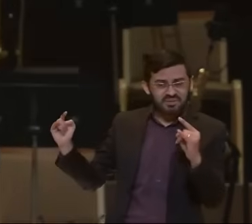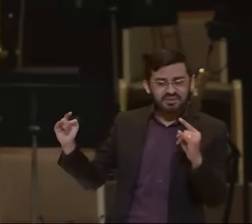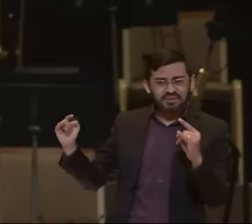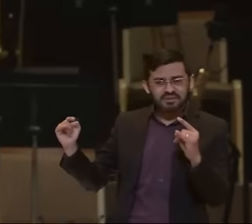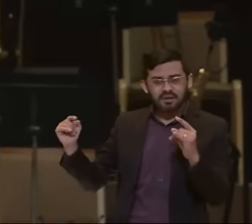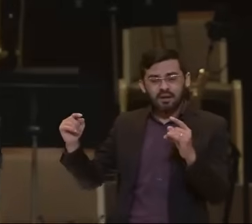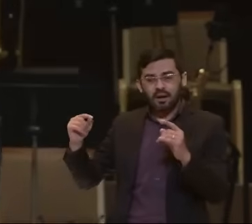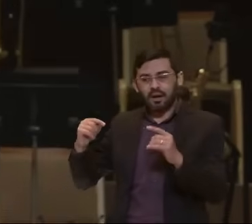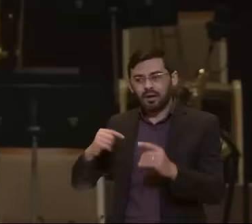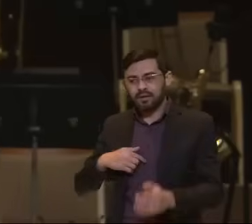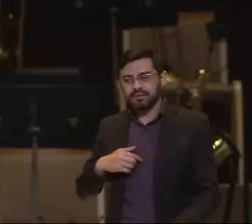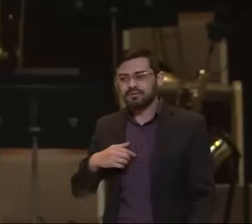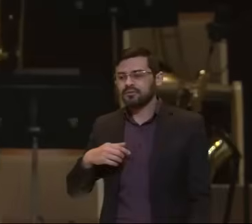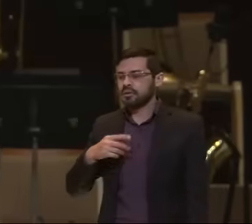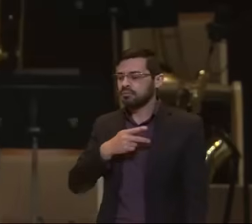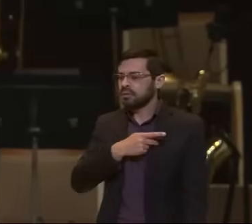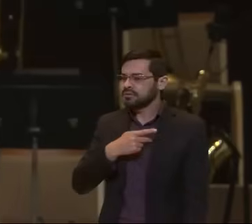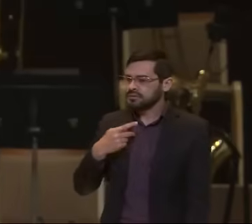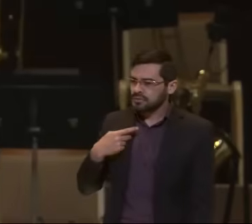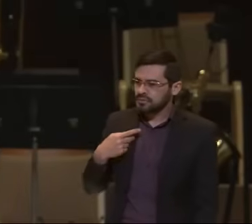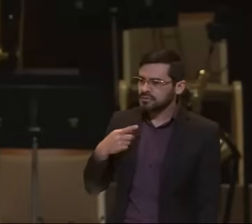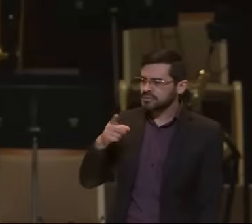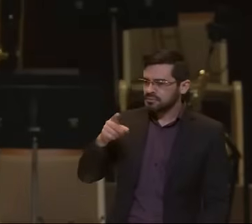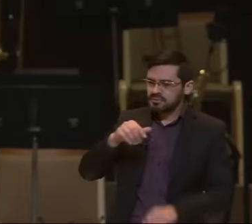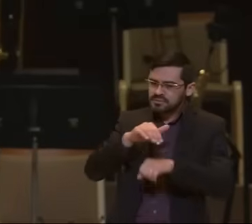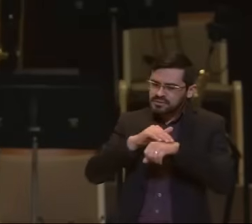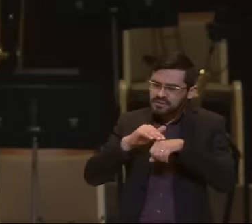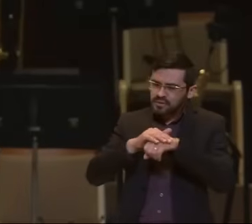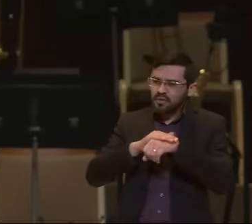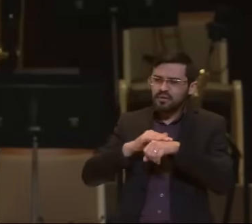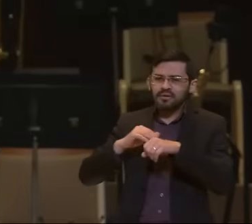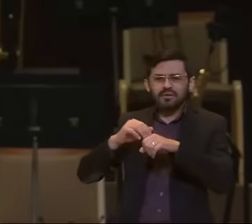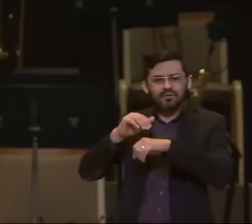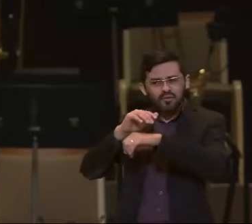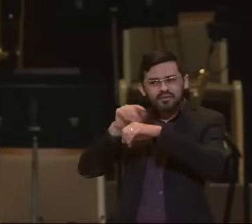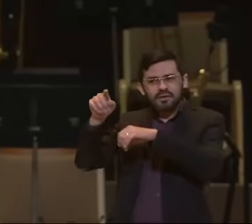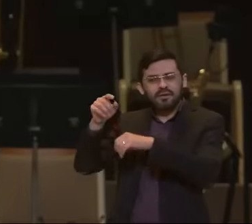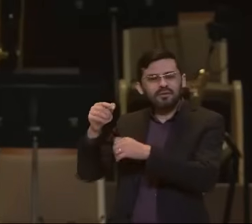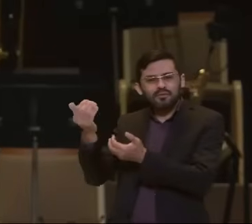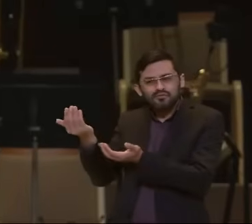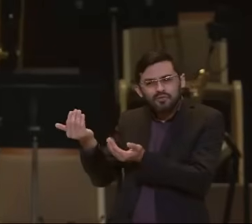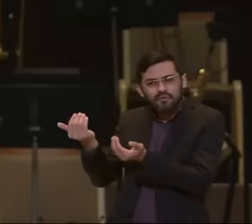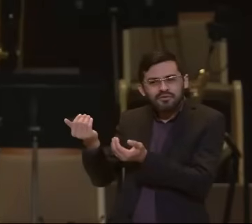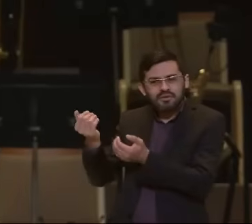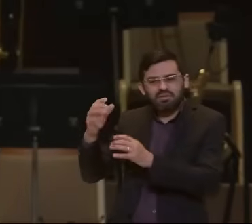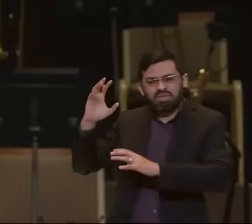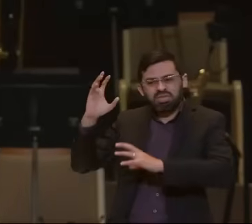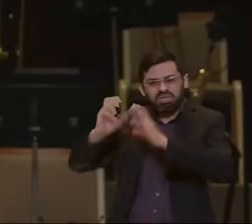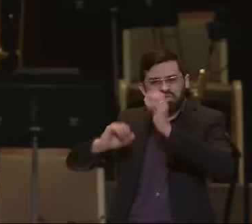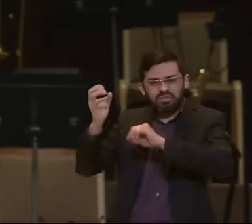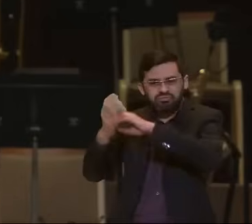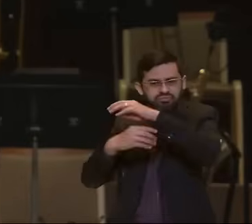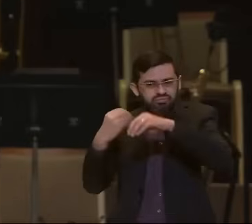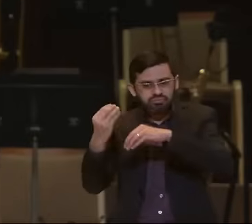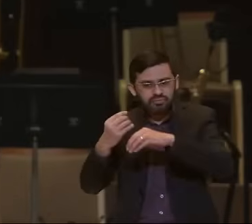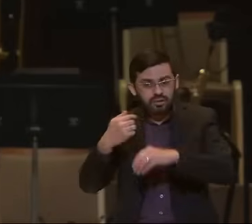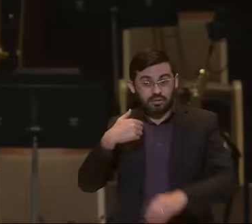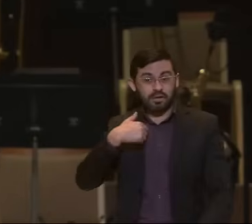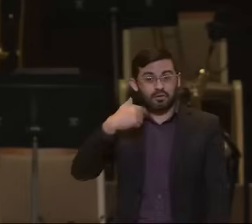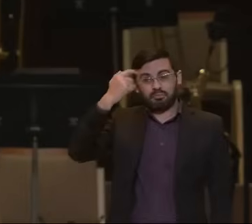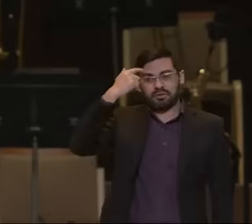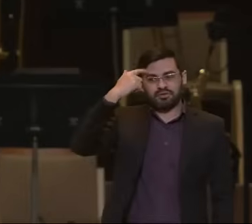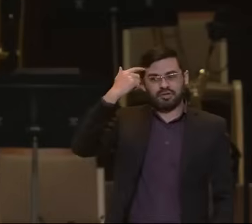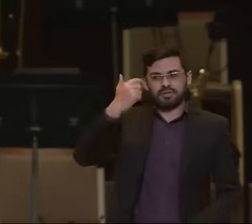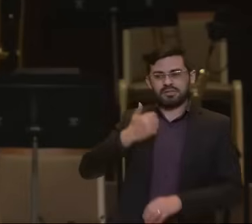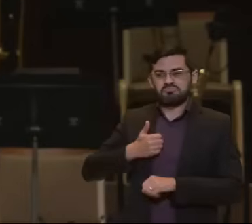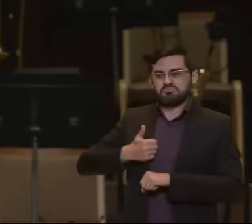então disseram: pastor, o senhor tem que conversar com os meninos que fizeram a bagunça. E aí então me senti o diretor da